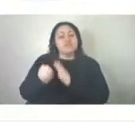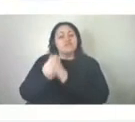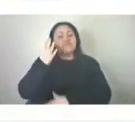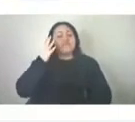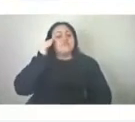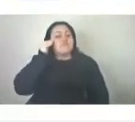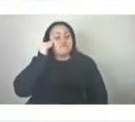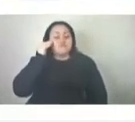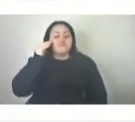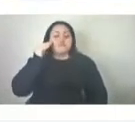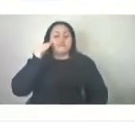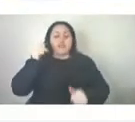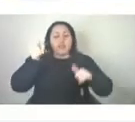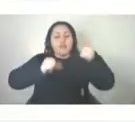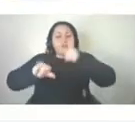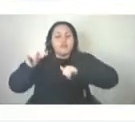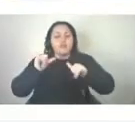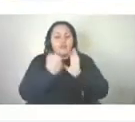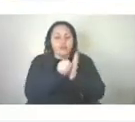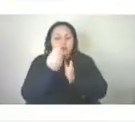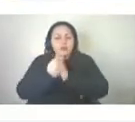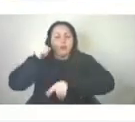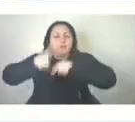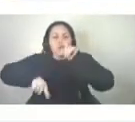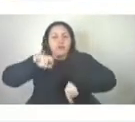de objetos. Pode passar ao próximo slide.